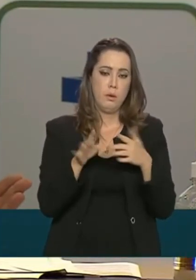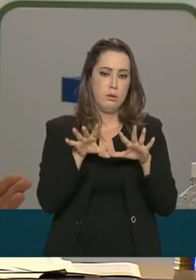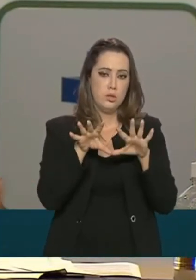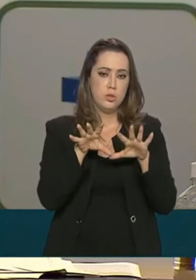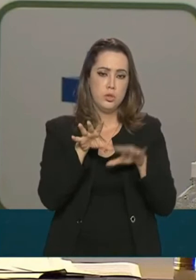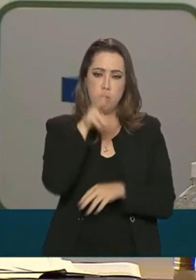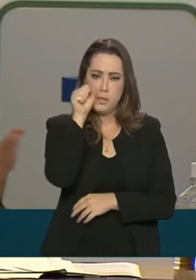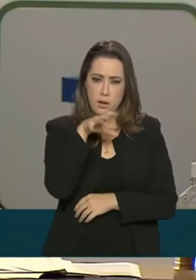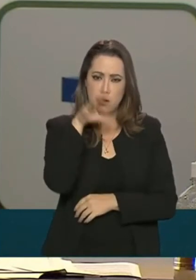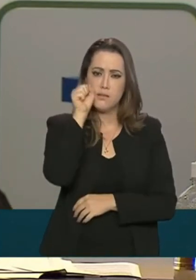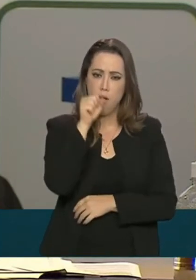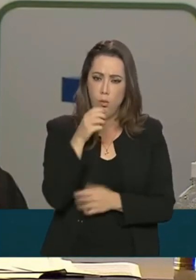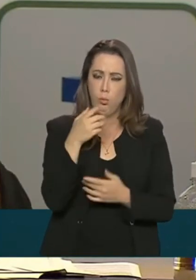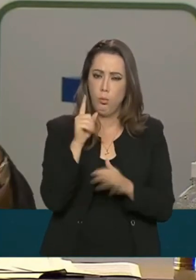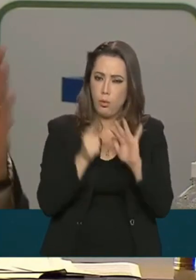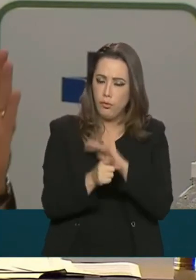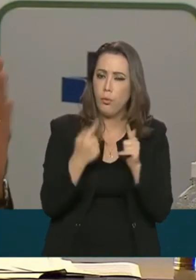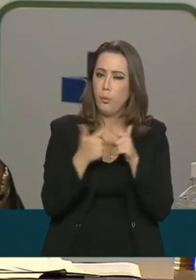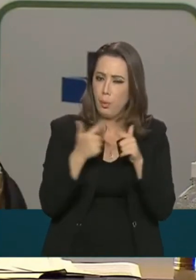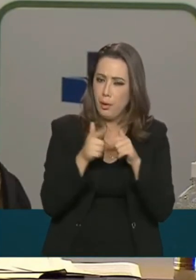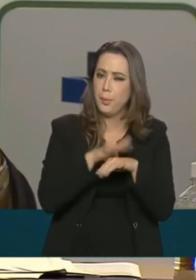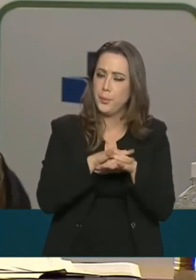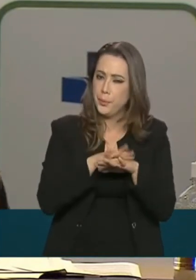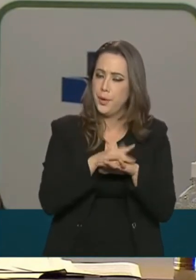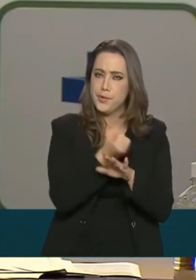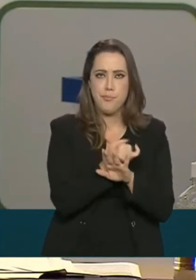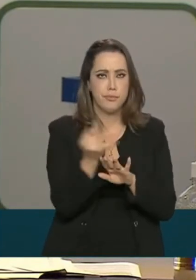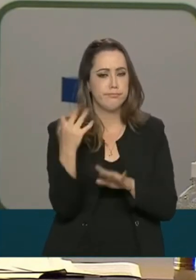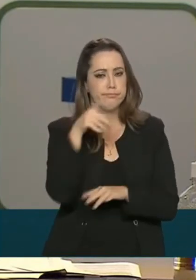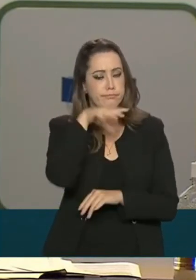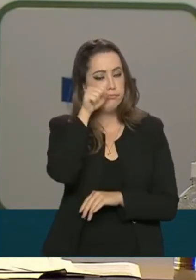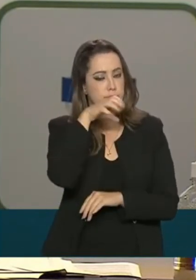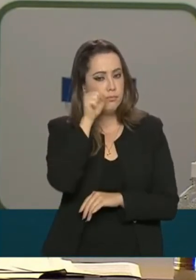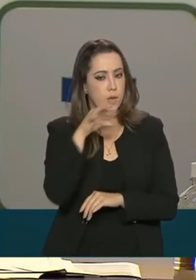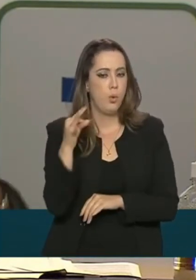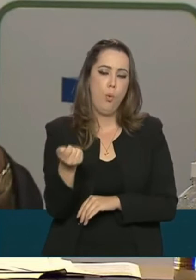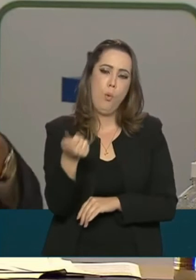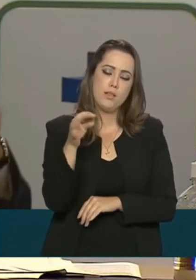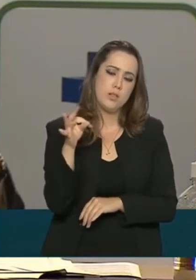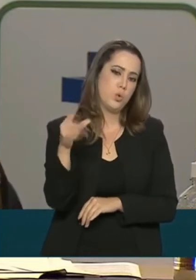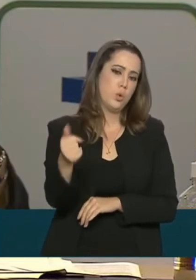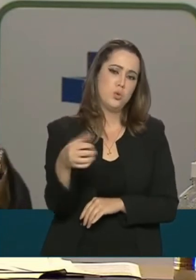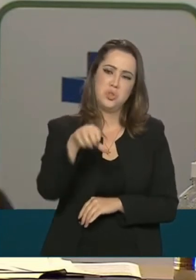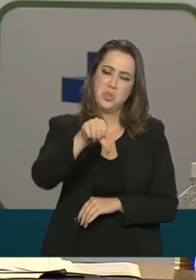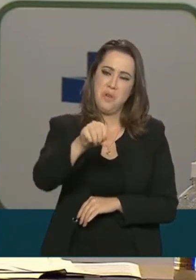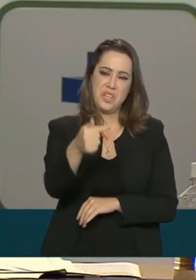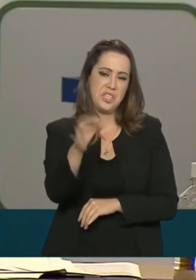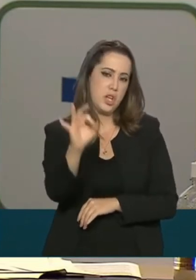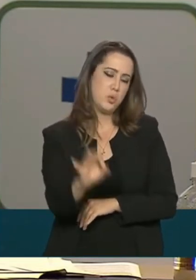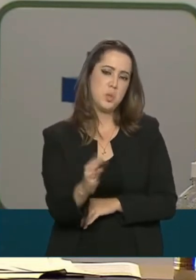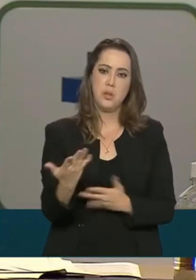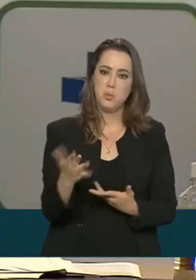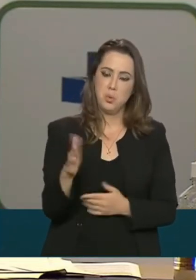respiratória grave, o que faz 90 e quase a grande totalidade, 97,